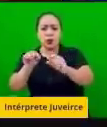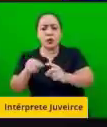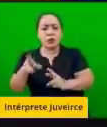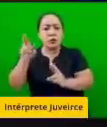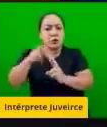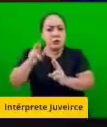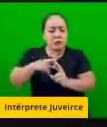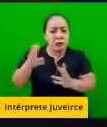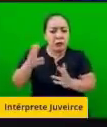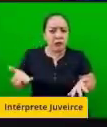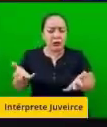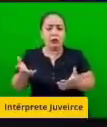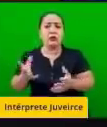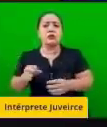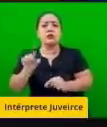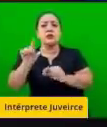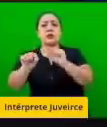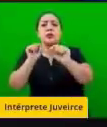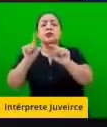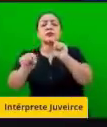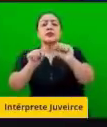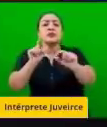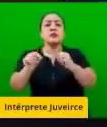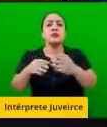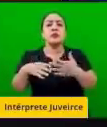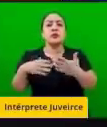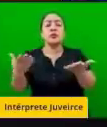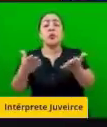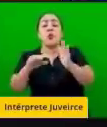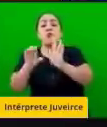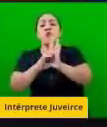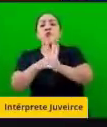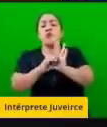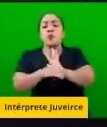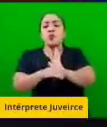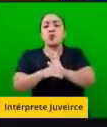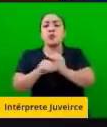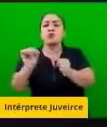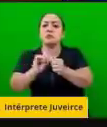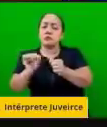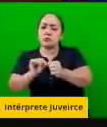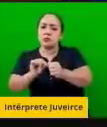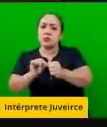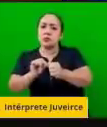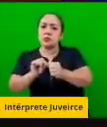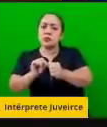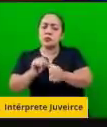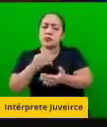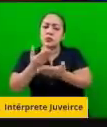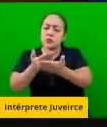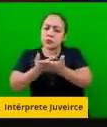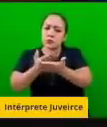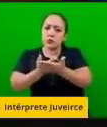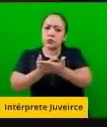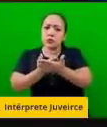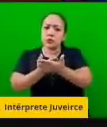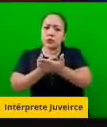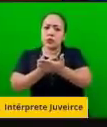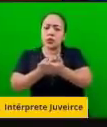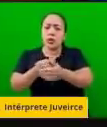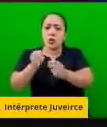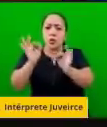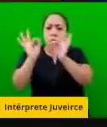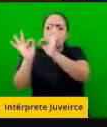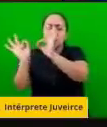os conteúdos que pretendemos trabalhar. Observando essa tabela, da esquerda para a direita, a